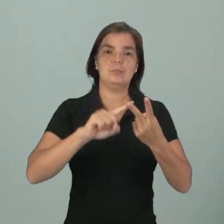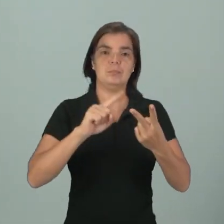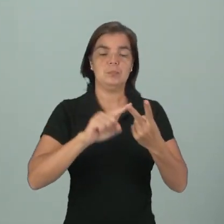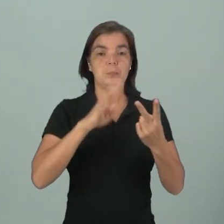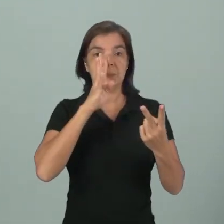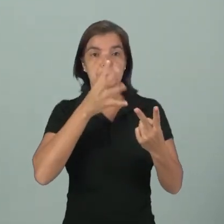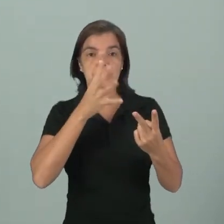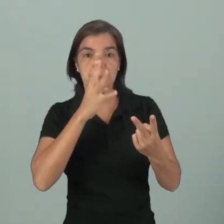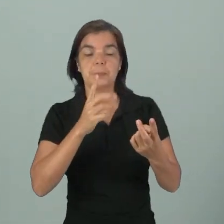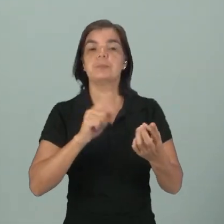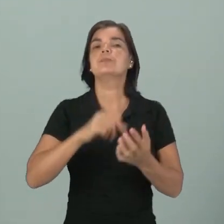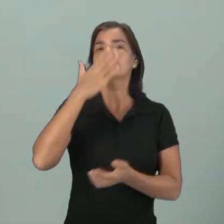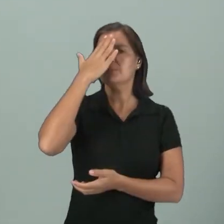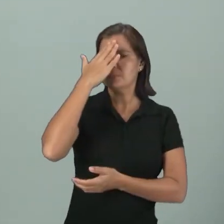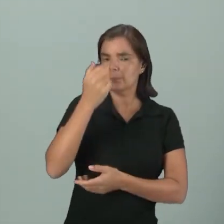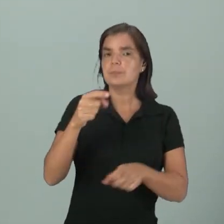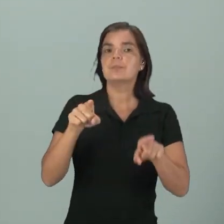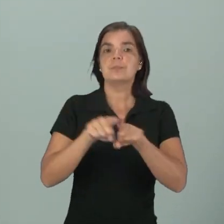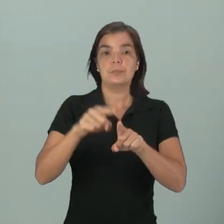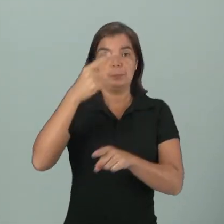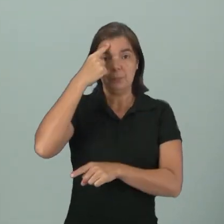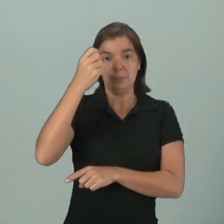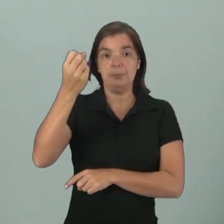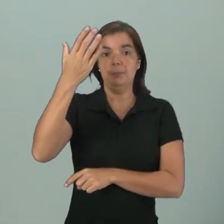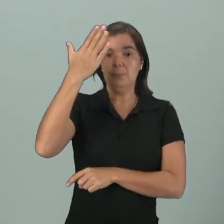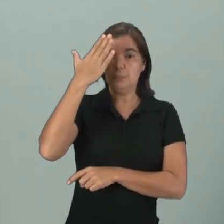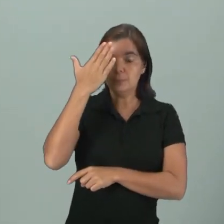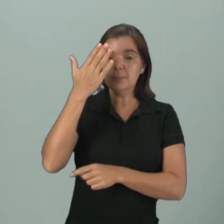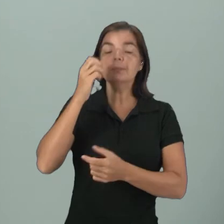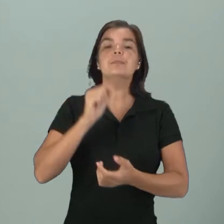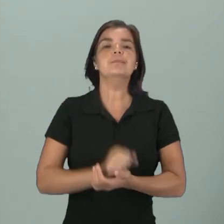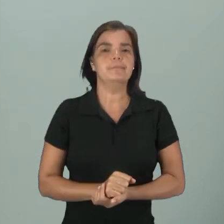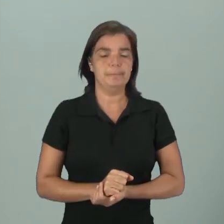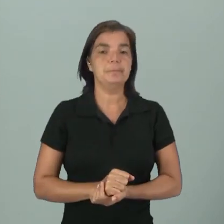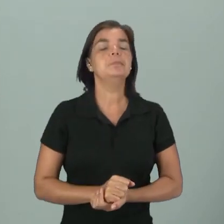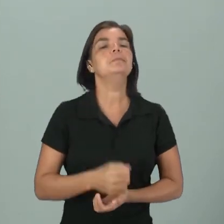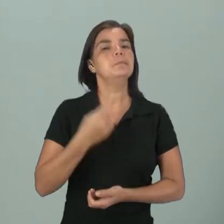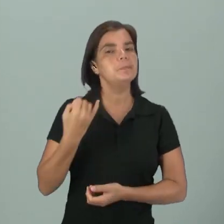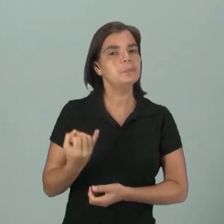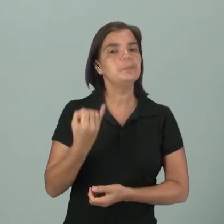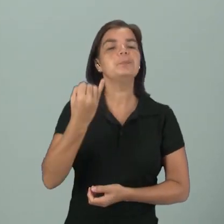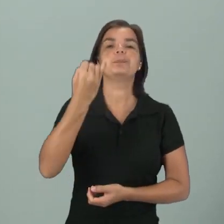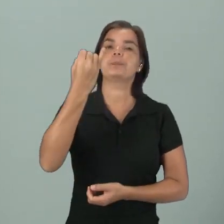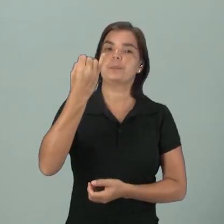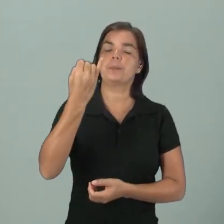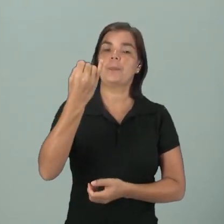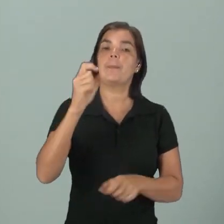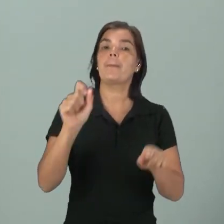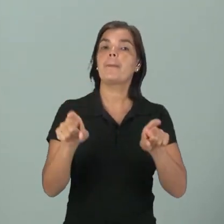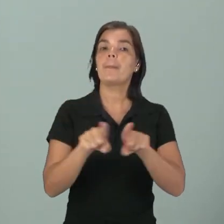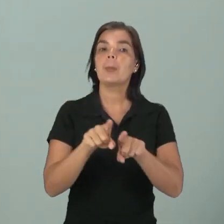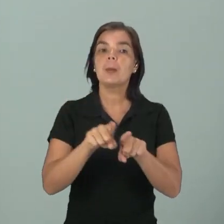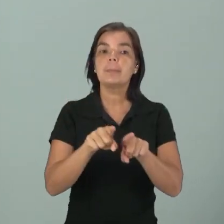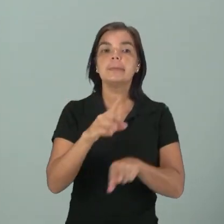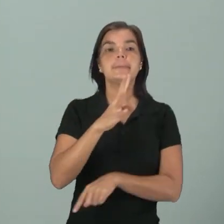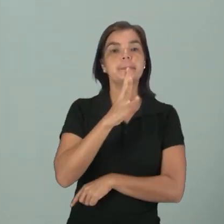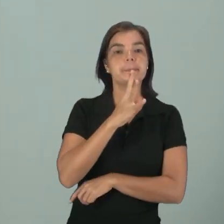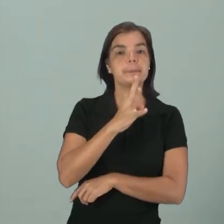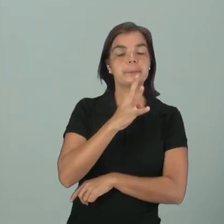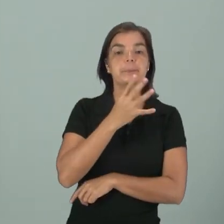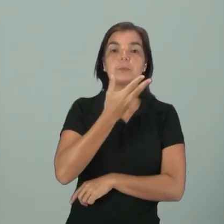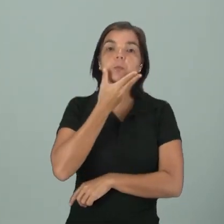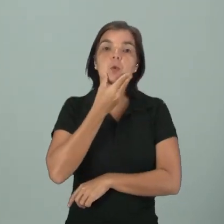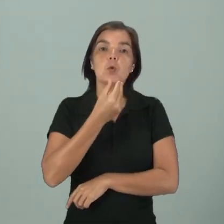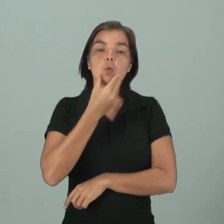da crítica. Sabemos que o iluminismo foi um marco de suma relevância no que diz respeito à questão do conhecimento.